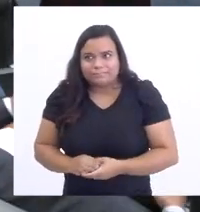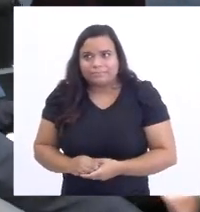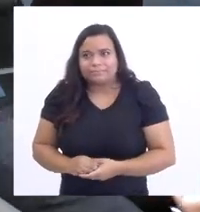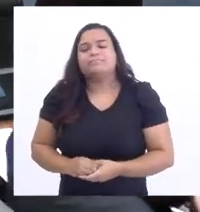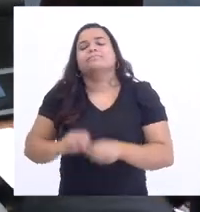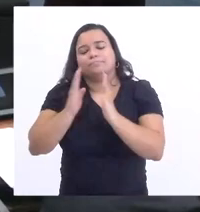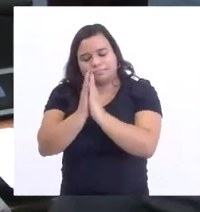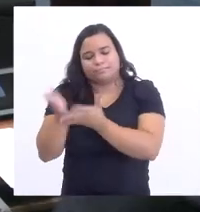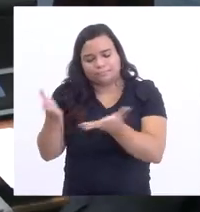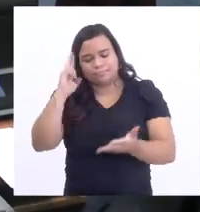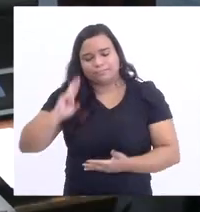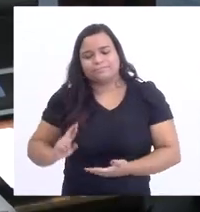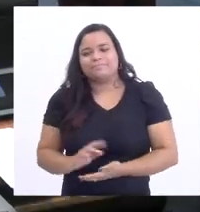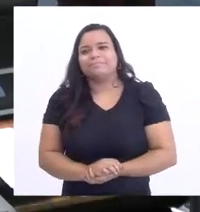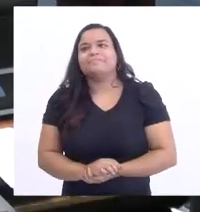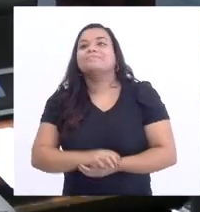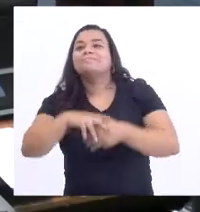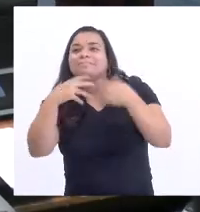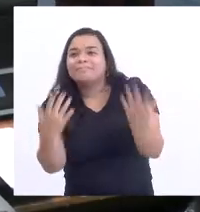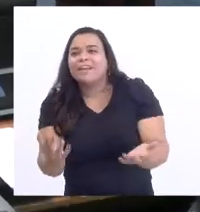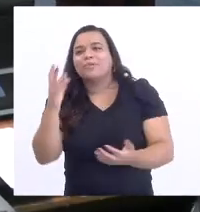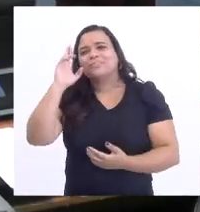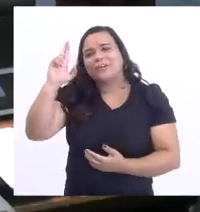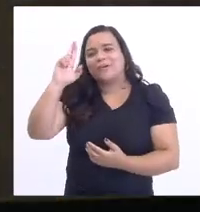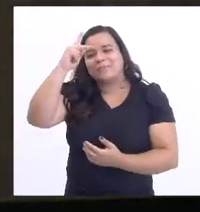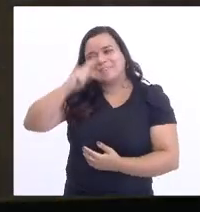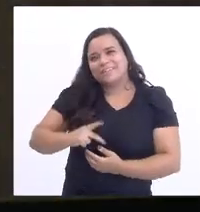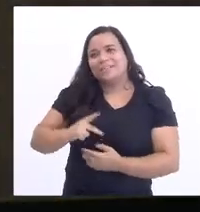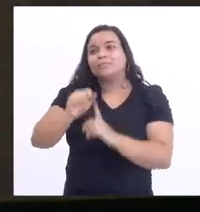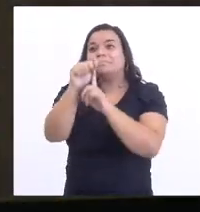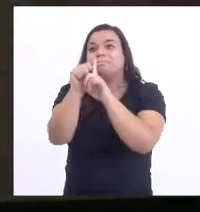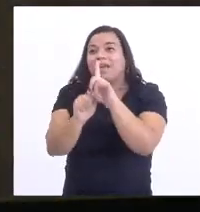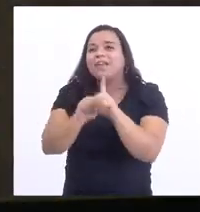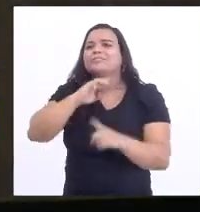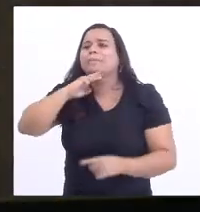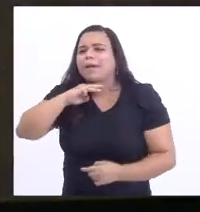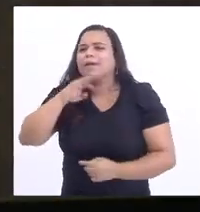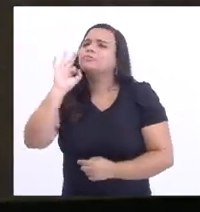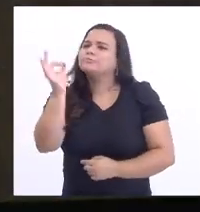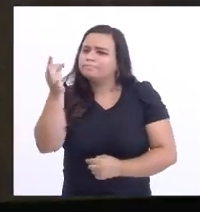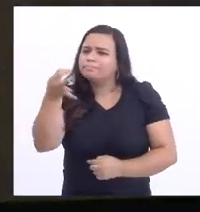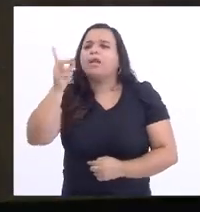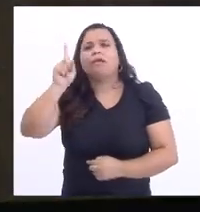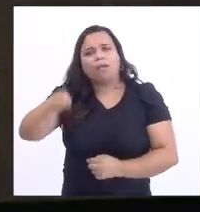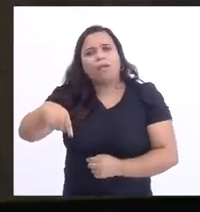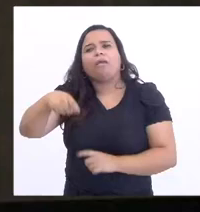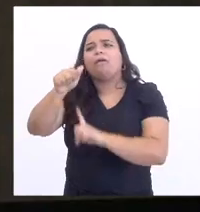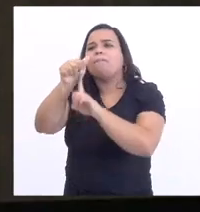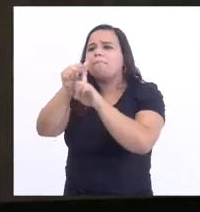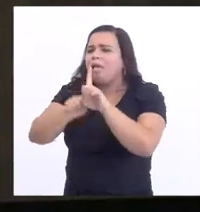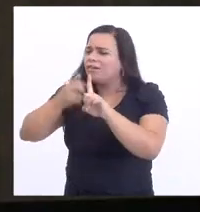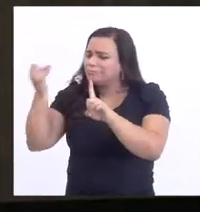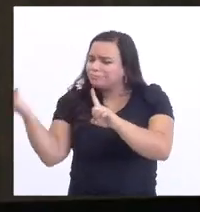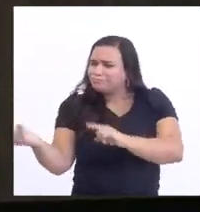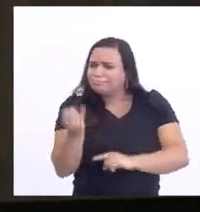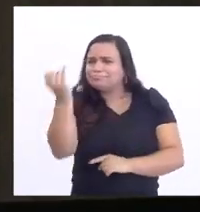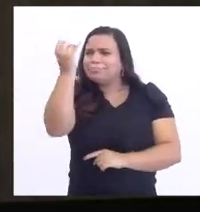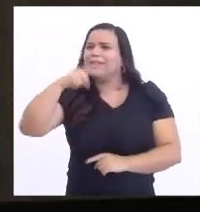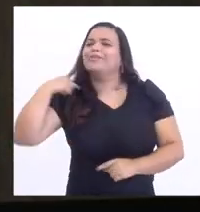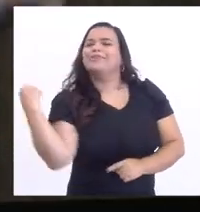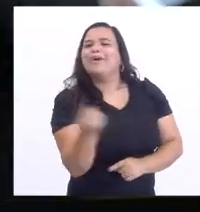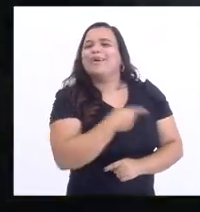Por favor, Renato. Senhor presidente, mês de março é realmente um mês muito importante para